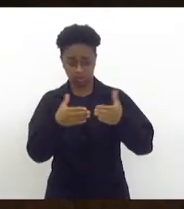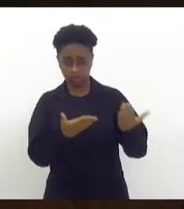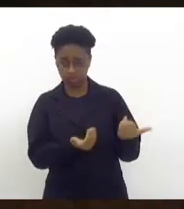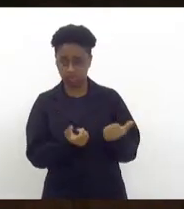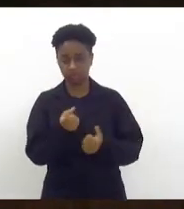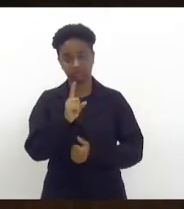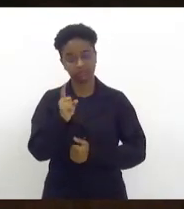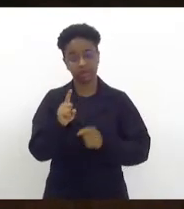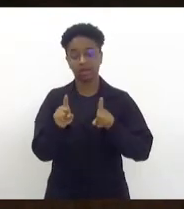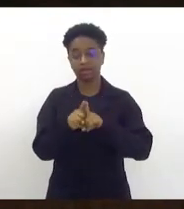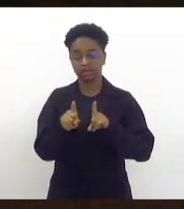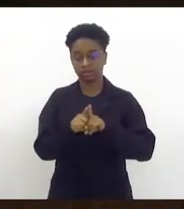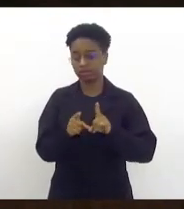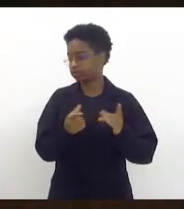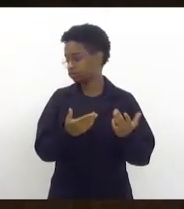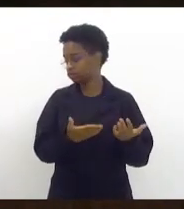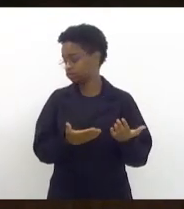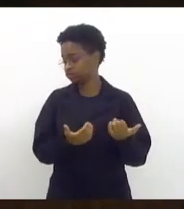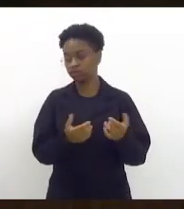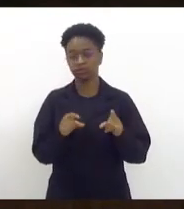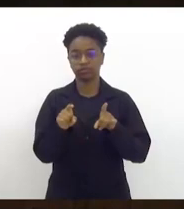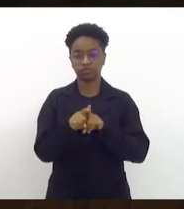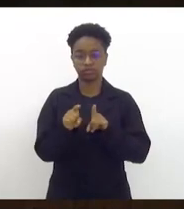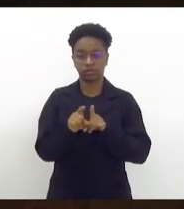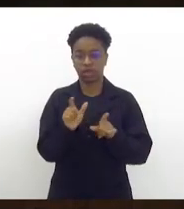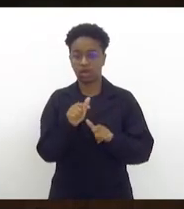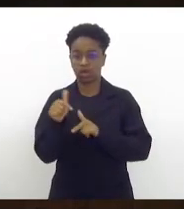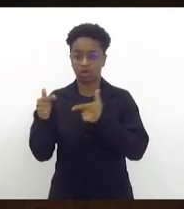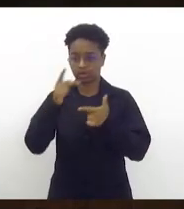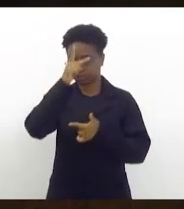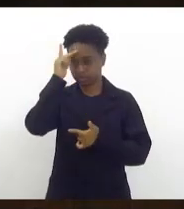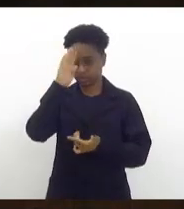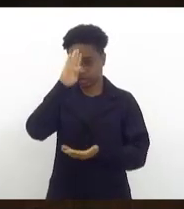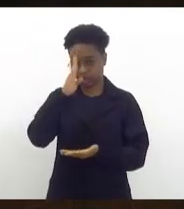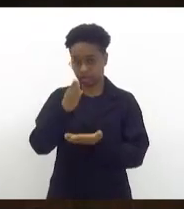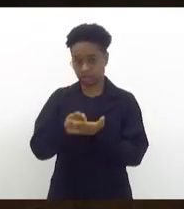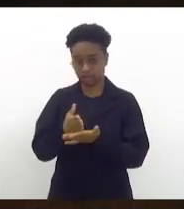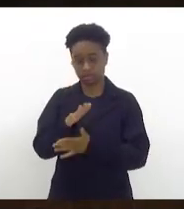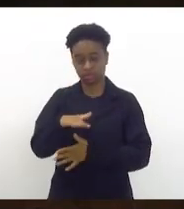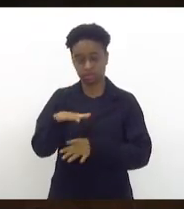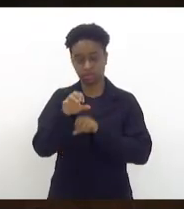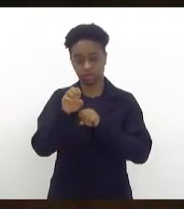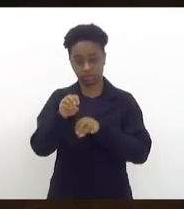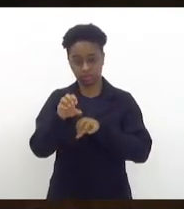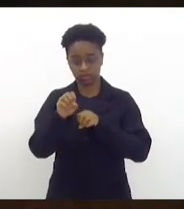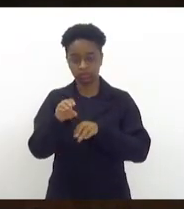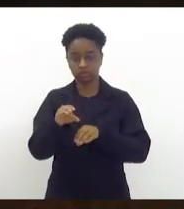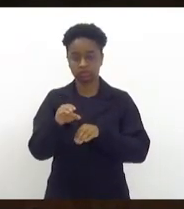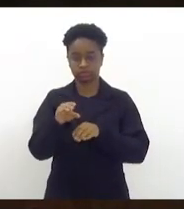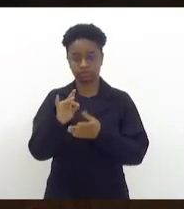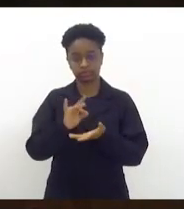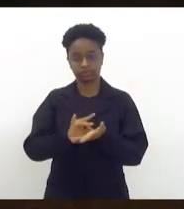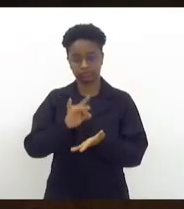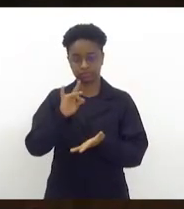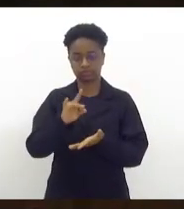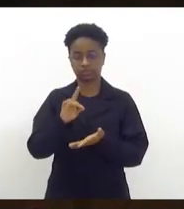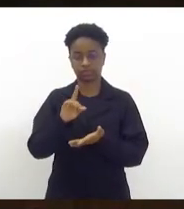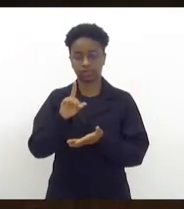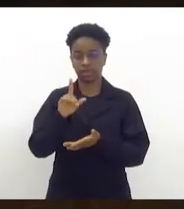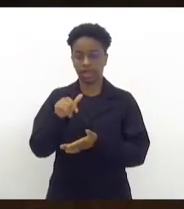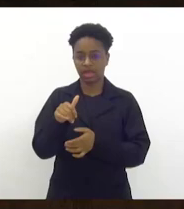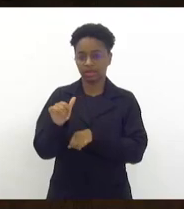mas, sobretudo, para a juventude e para todos aqueles que acreditam na educação como um